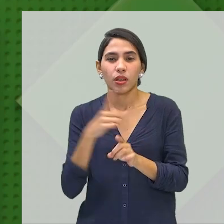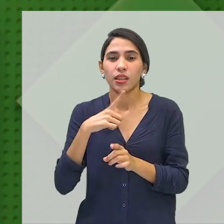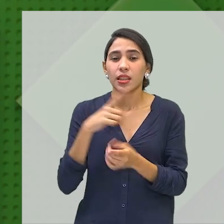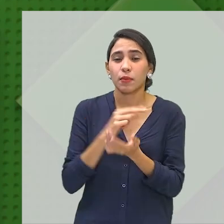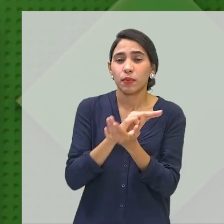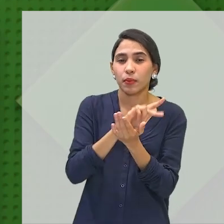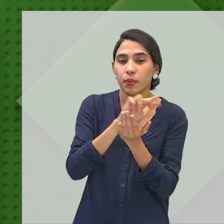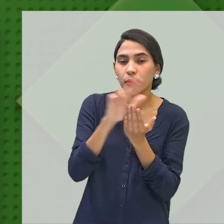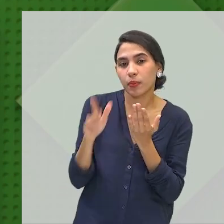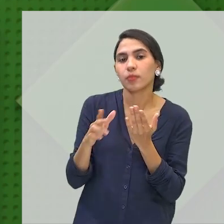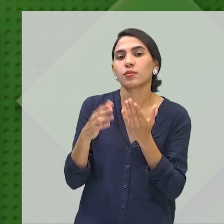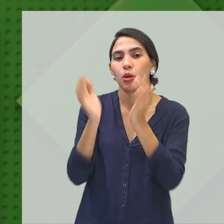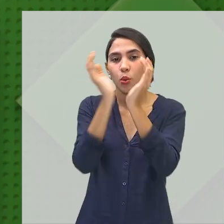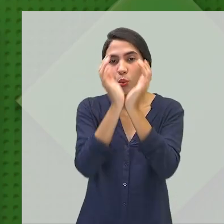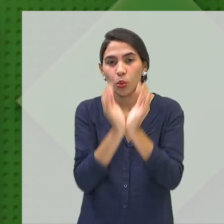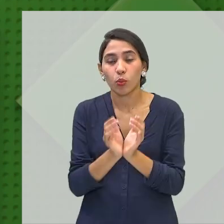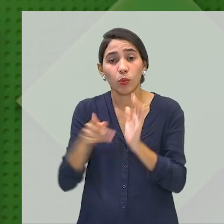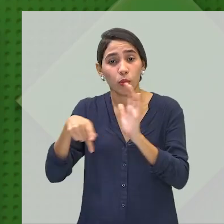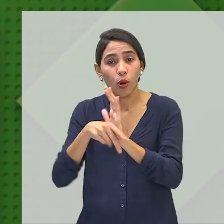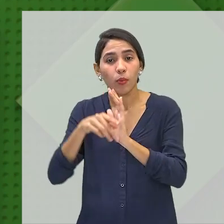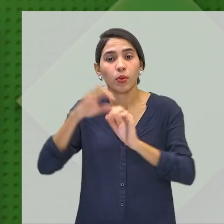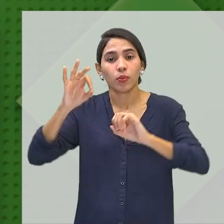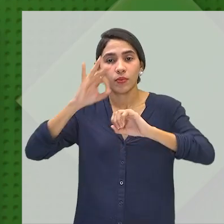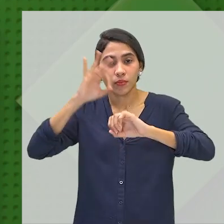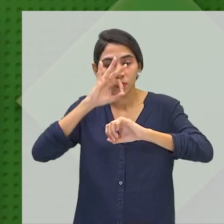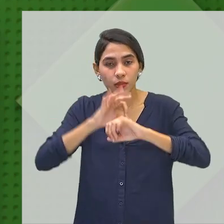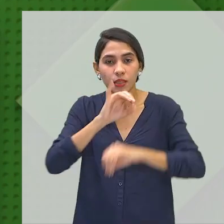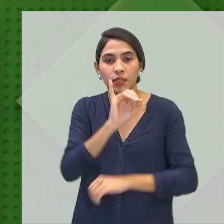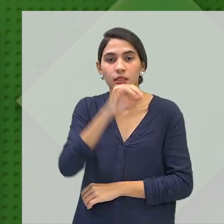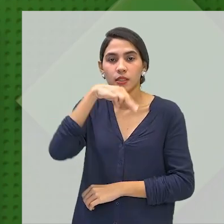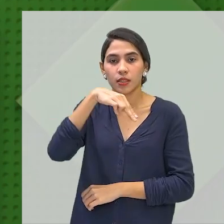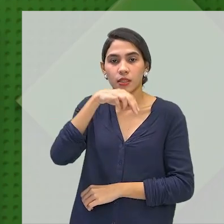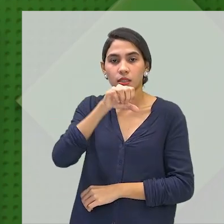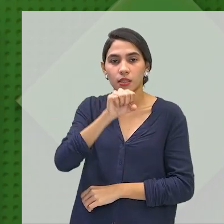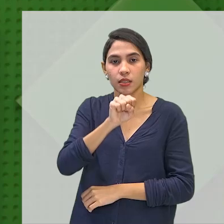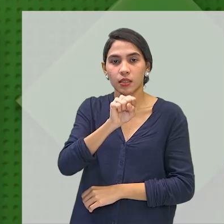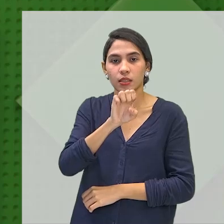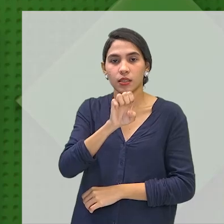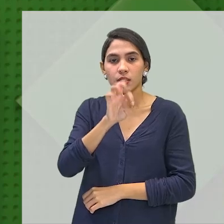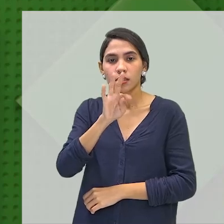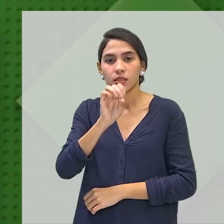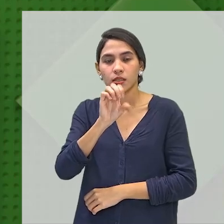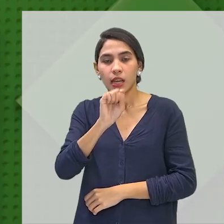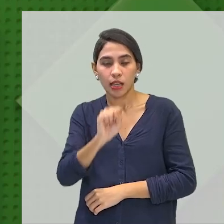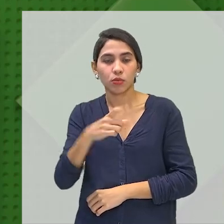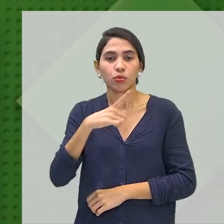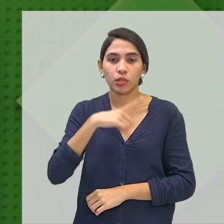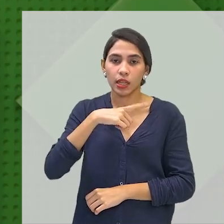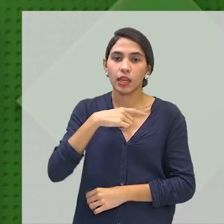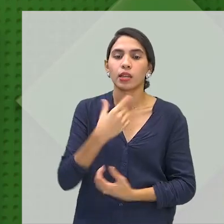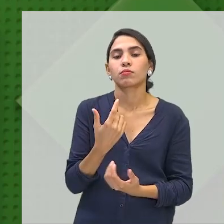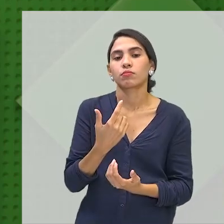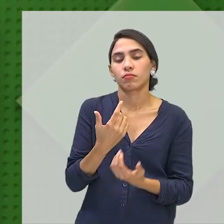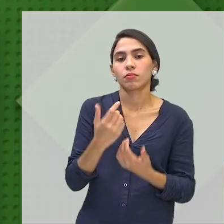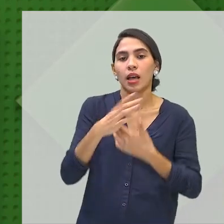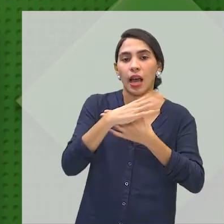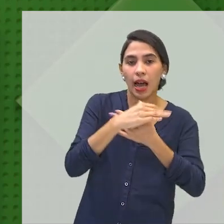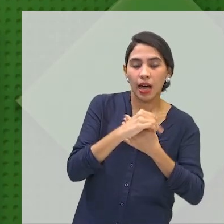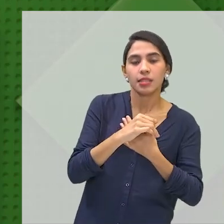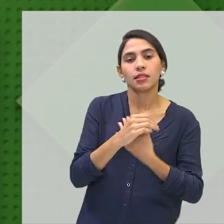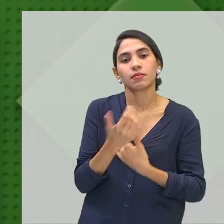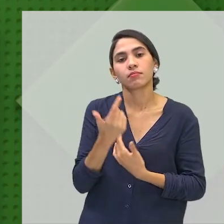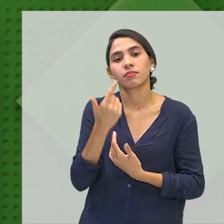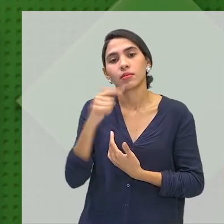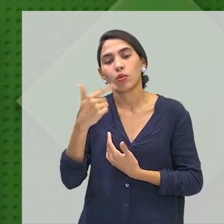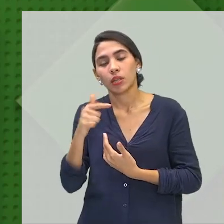grande variedade ali de insetos, né, como a gente pôde observar. A gente vai ter insetos com ou sem asas, como a gente visualizou, e é um grupo